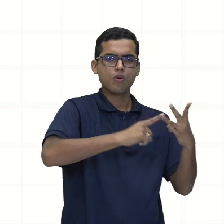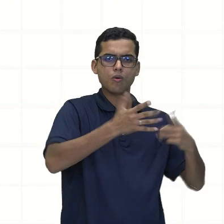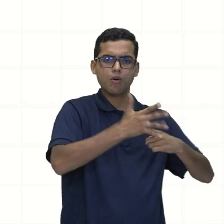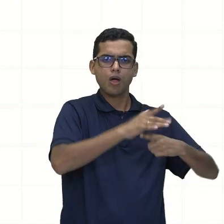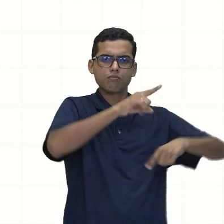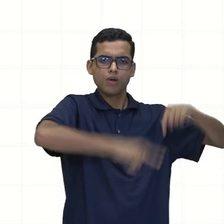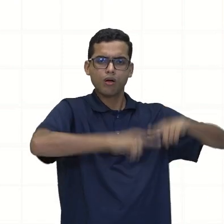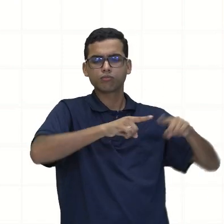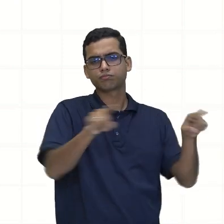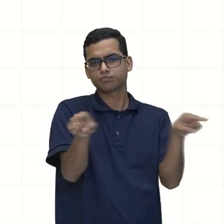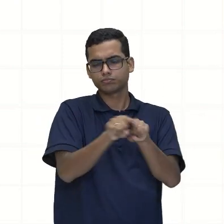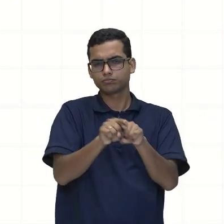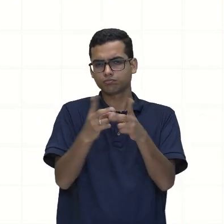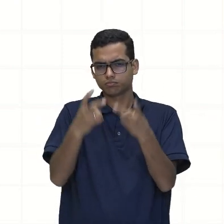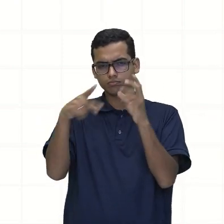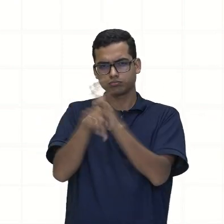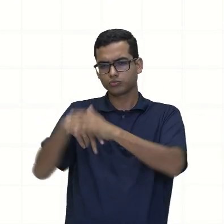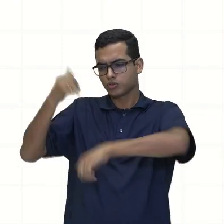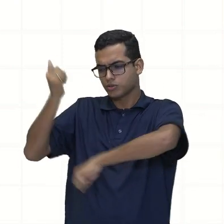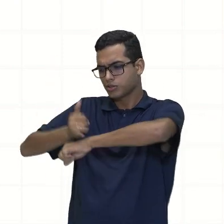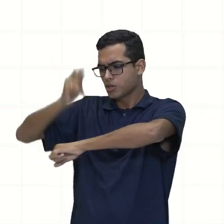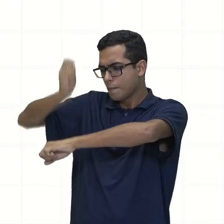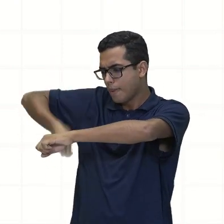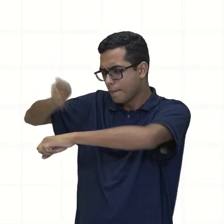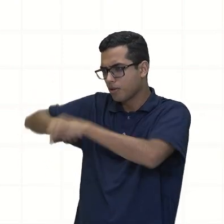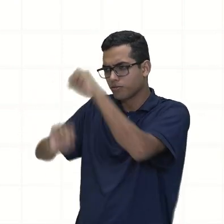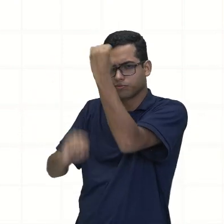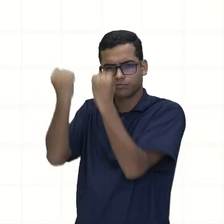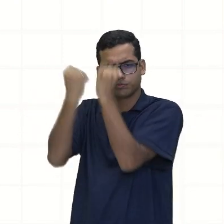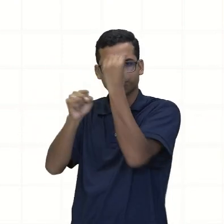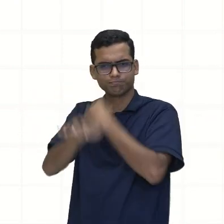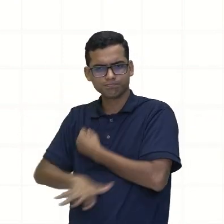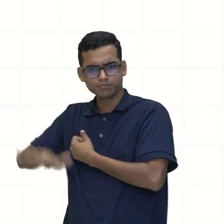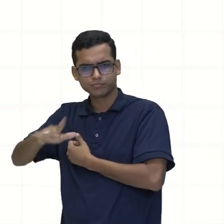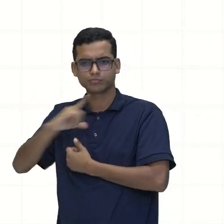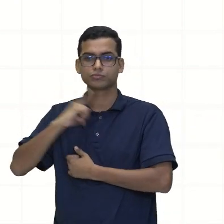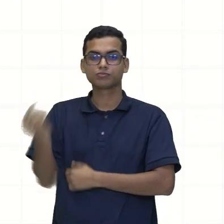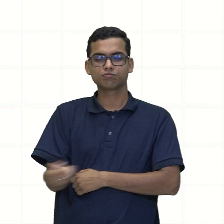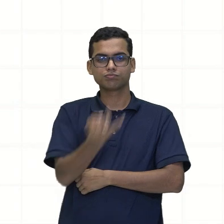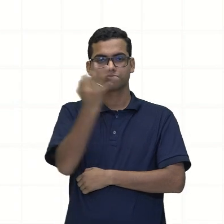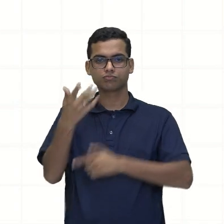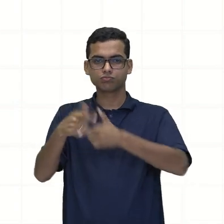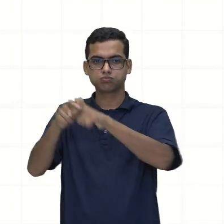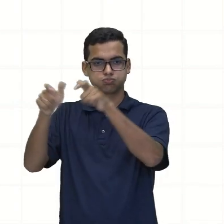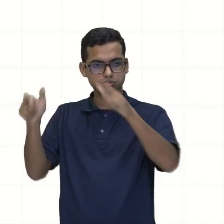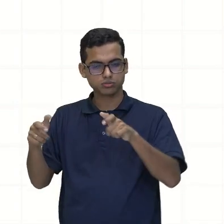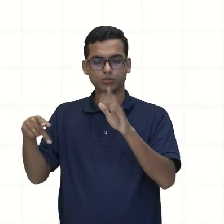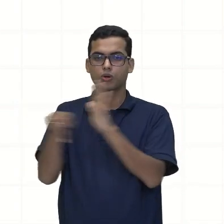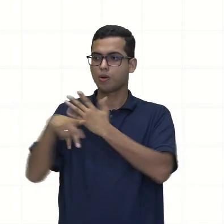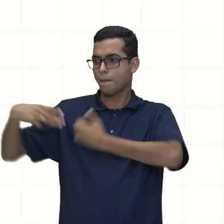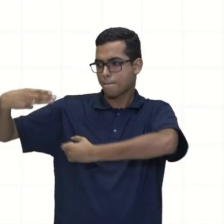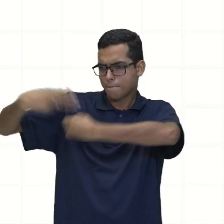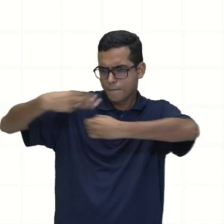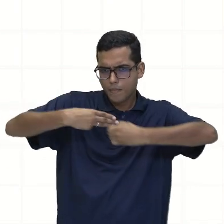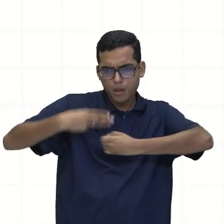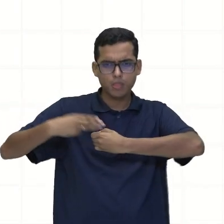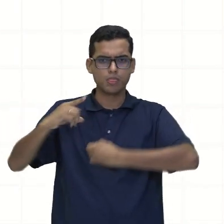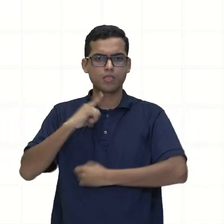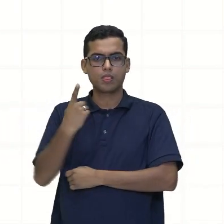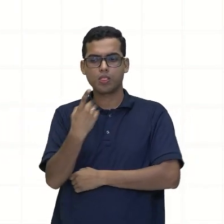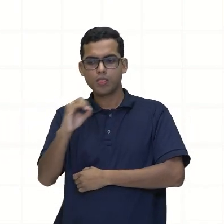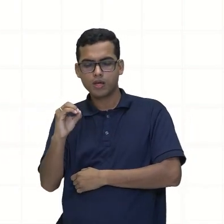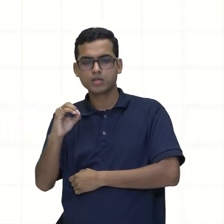o setor metalúrgico, a gente vai ter aqui, né, uma grande quantidade de municípios com mais de